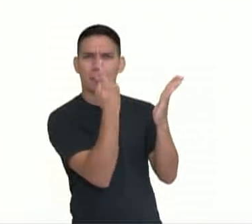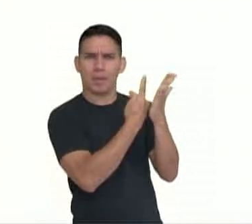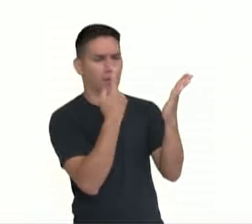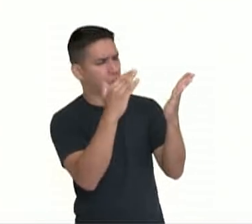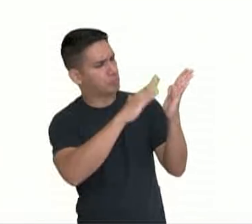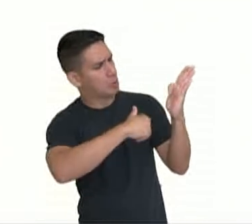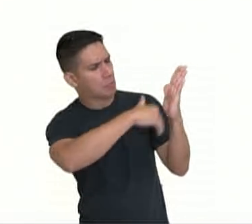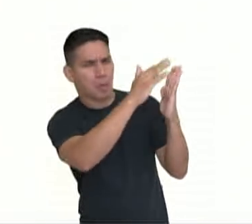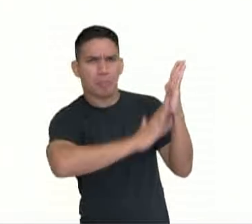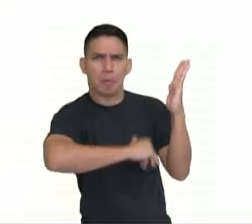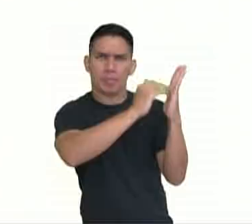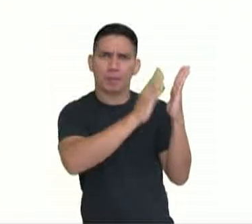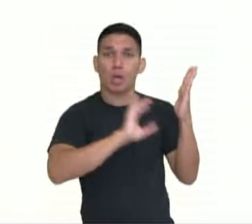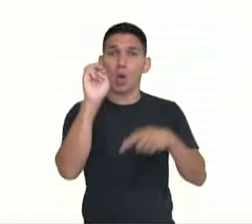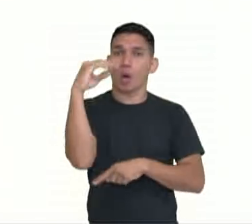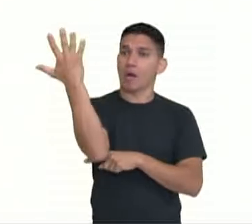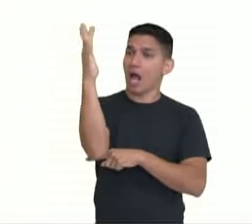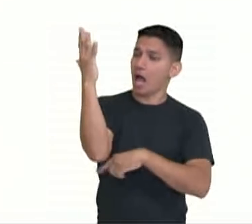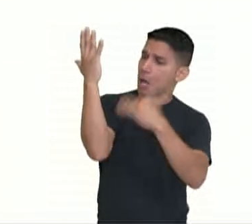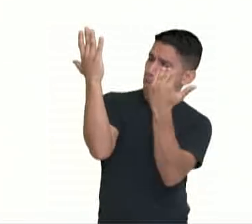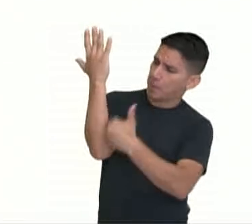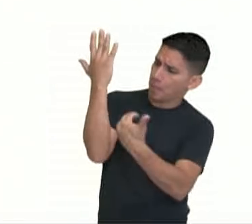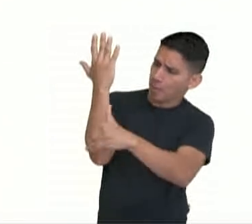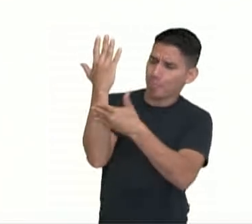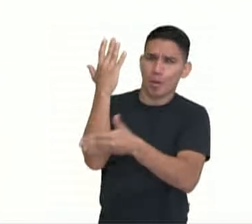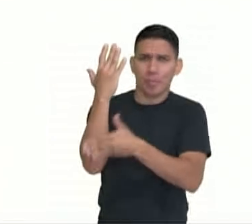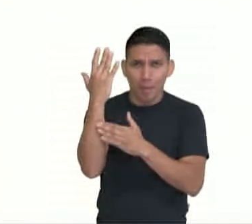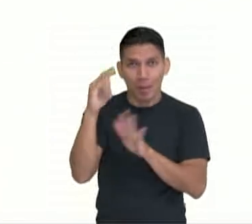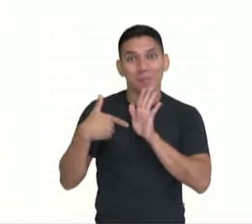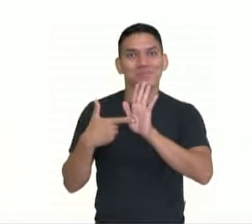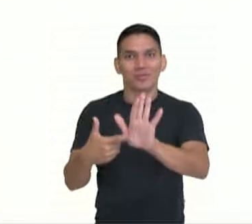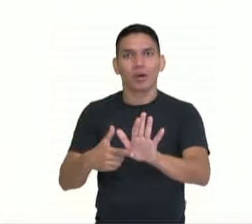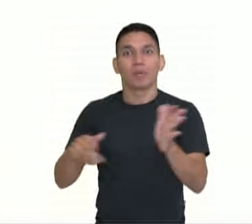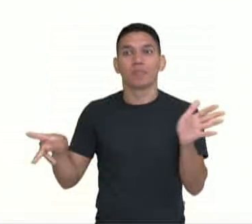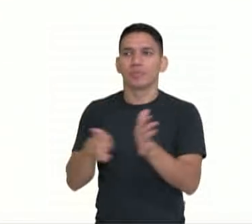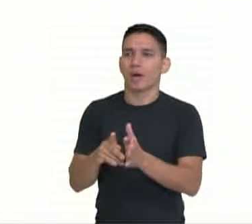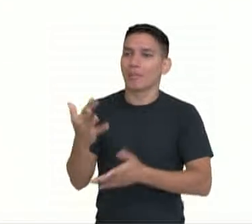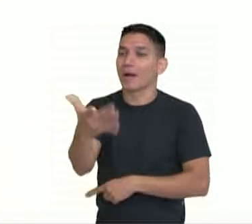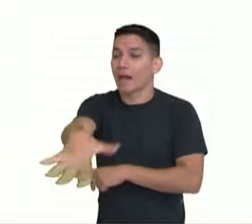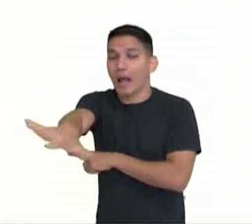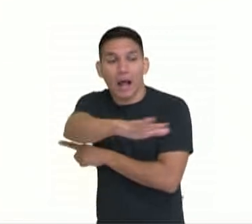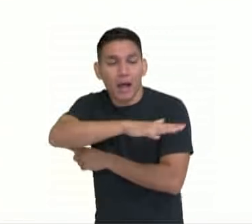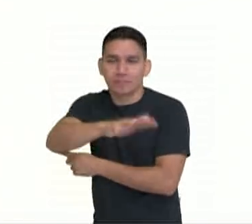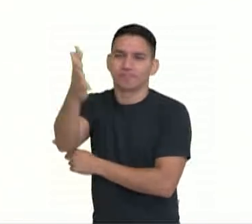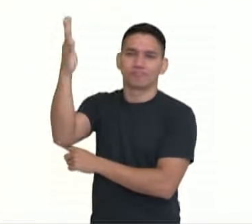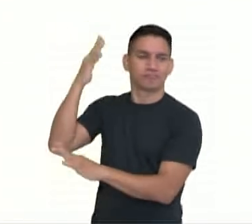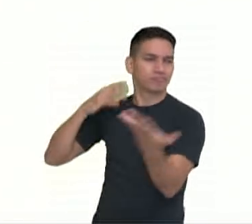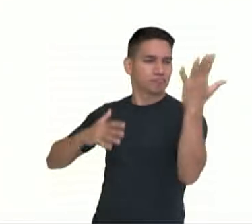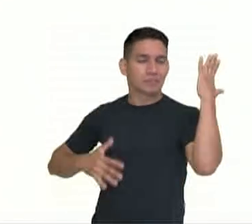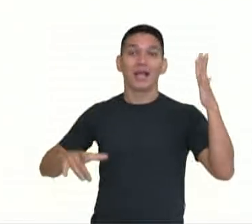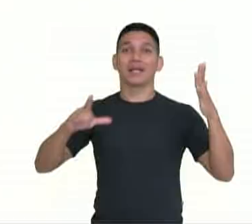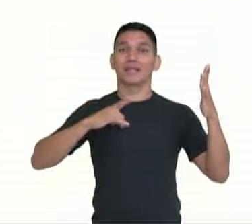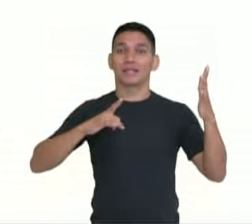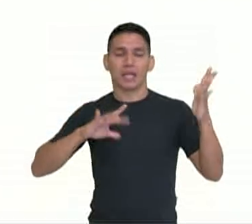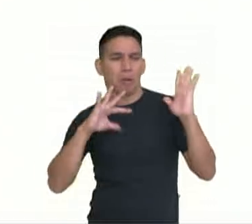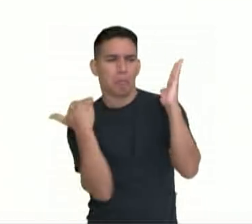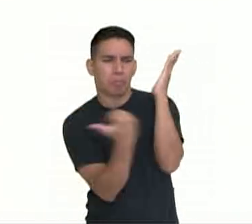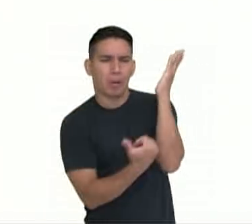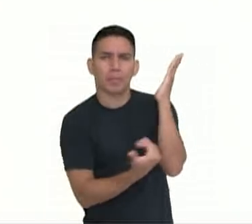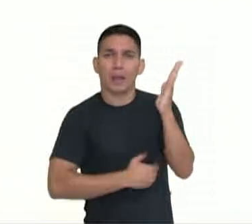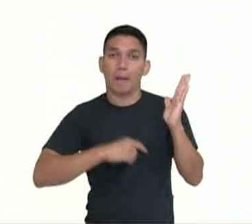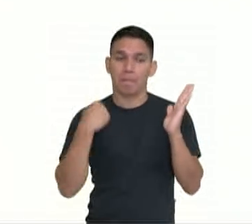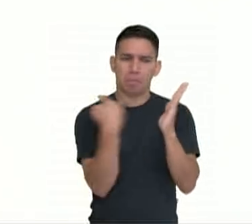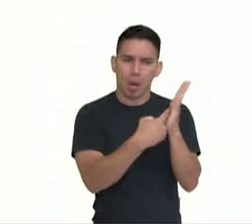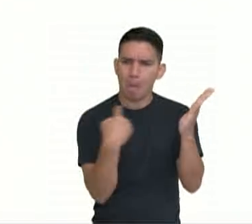em árvores, então nos próprios elementos naturais que tinha naquele espaço que ele ocupava, ele fazia as marcações para não